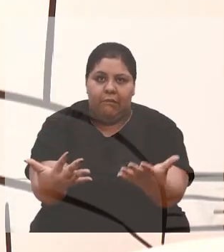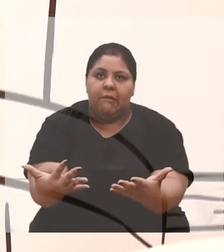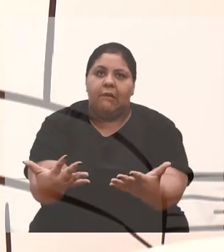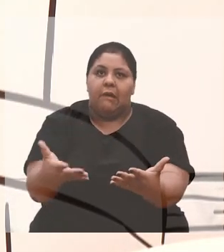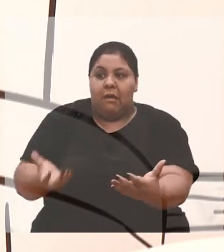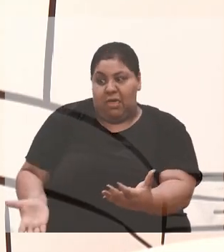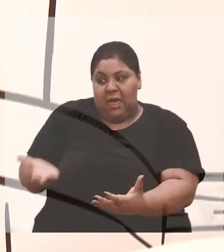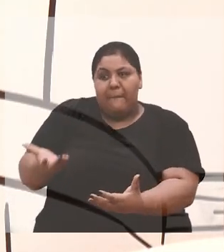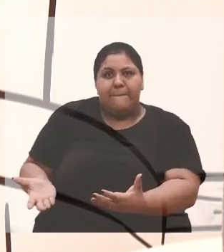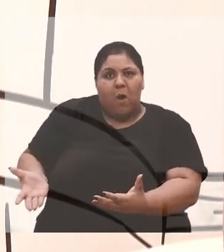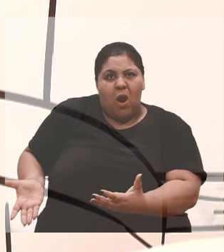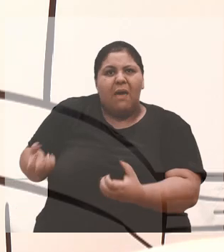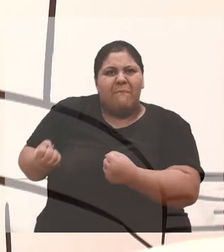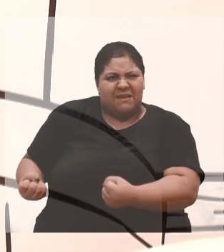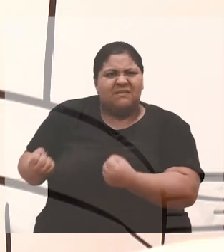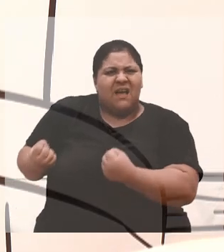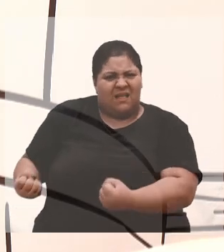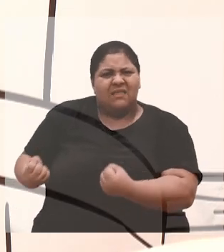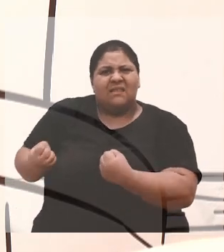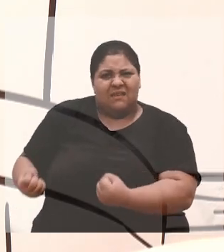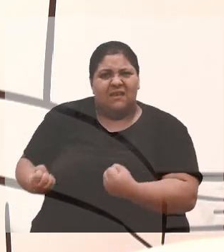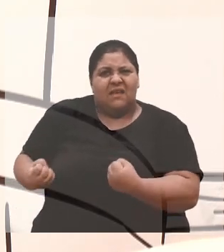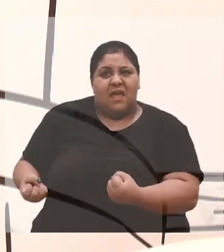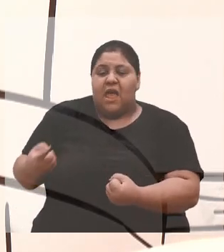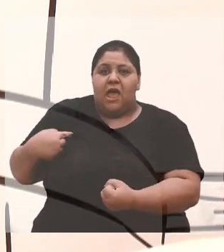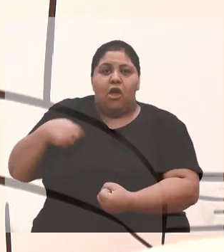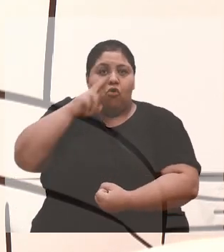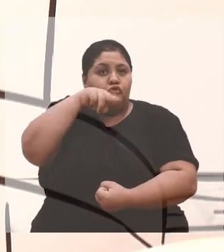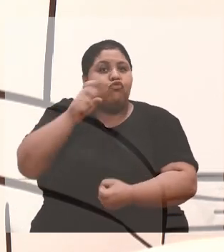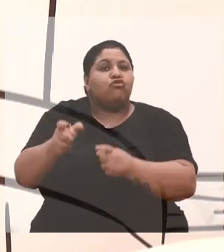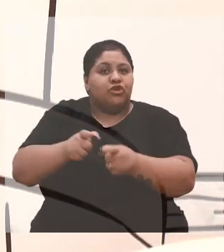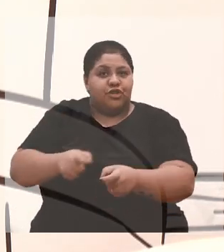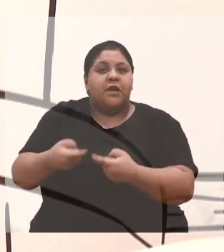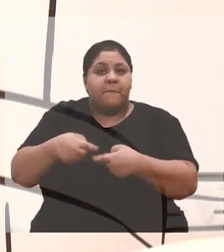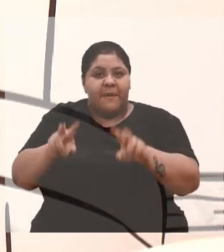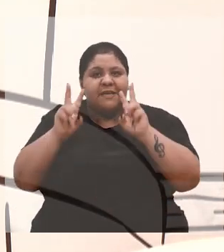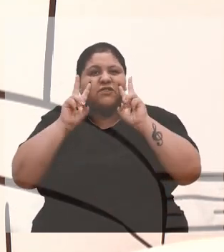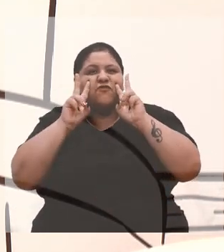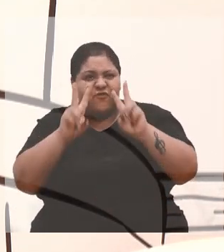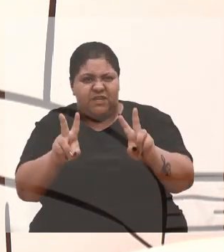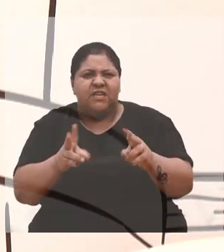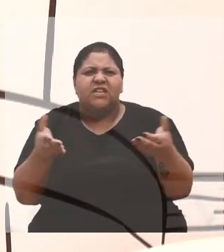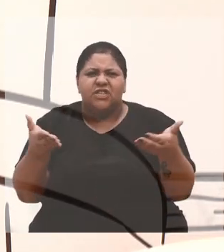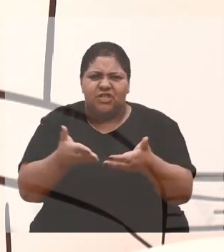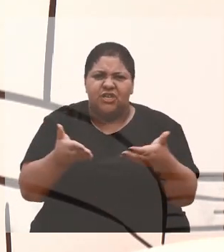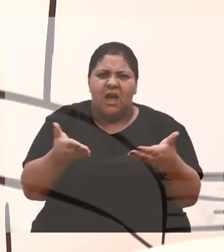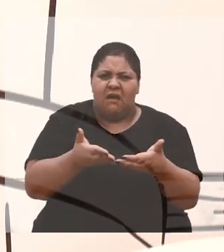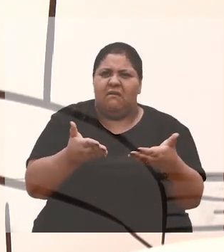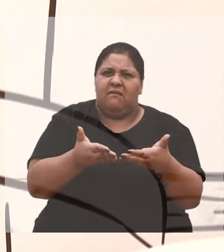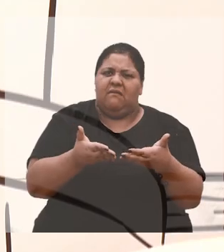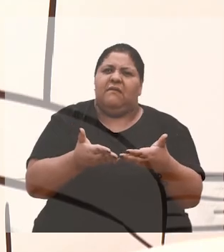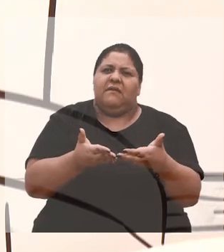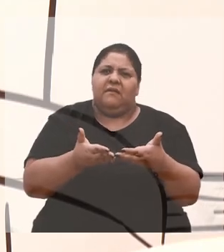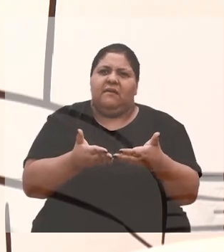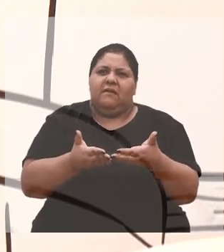Foi mais assistir. Eu assisti um episódio sobre isso. Vou te dizer, eu pude jogar e é pesado,